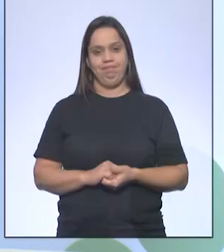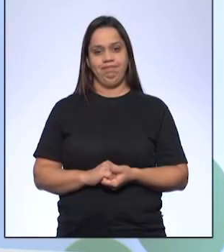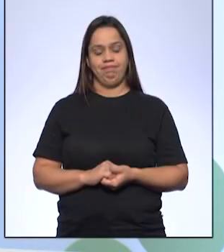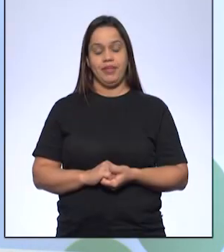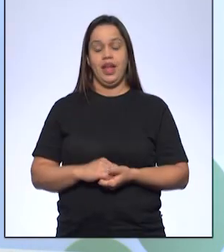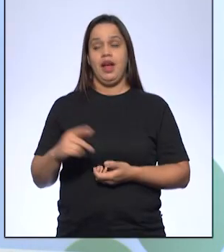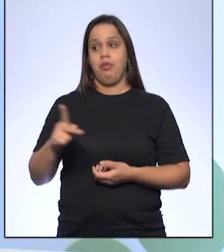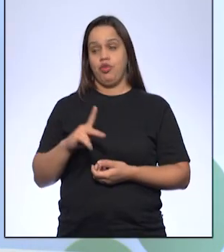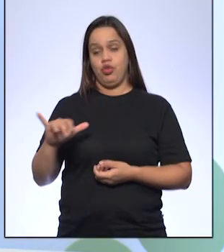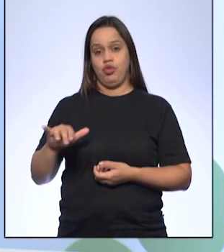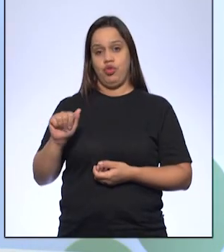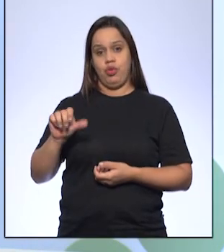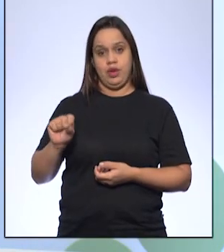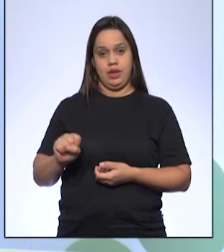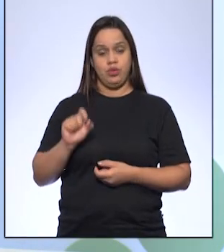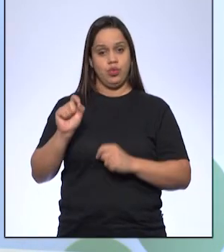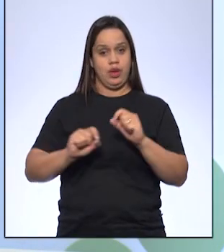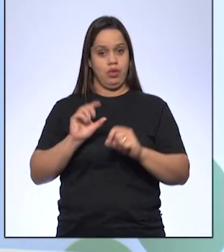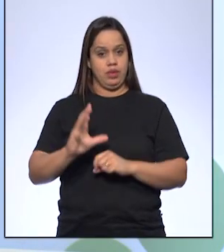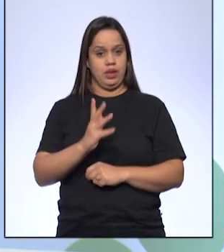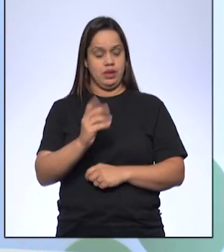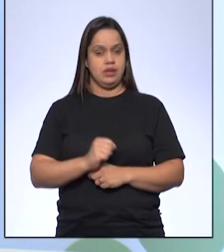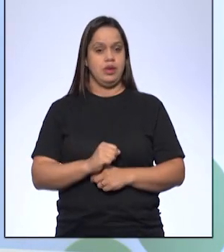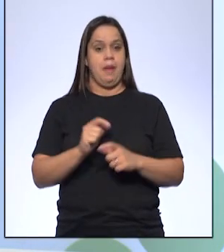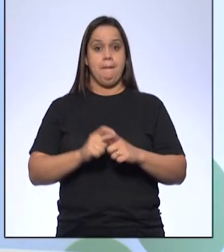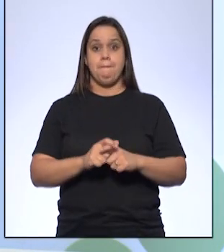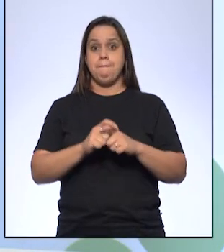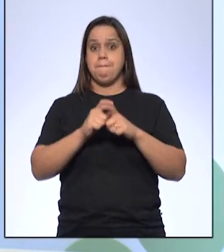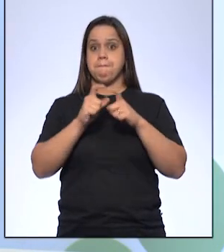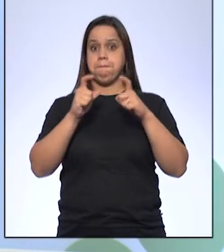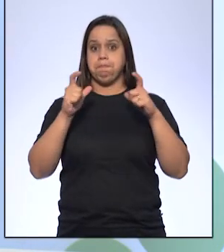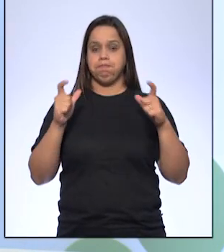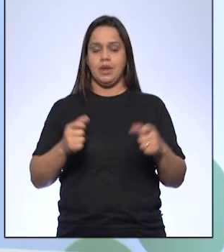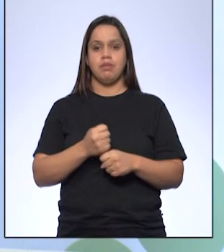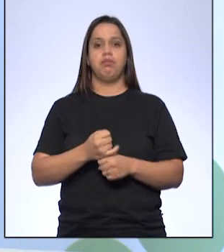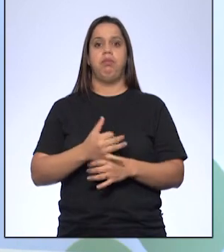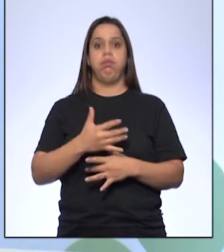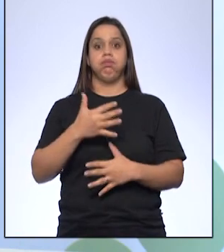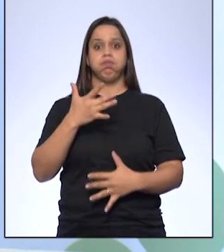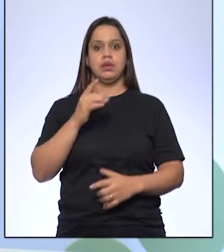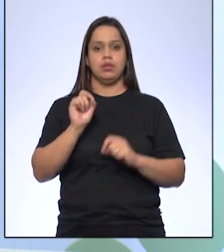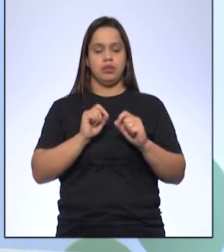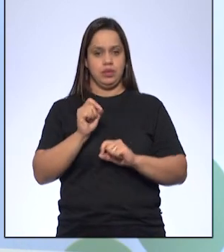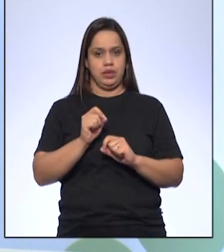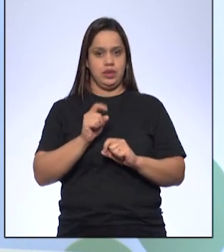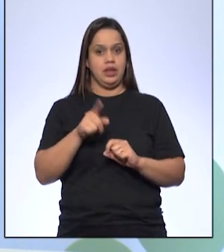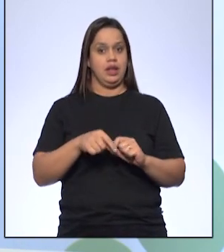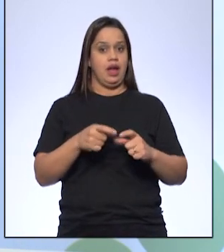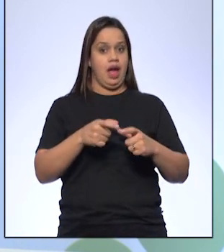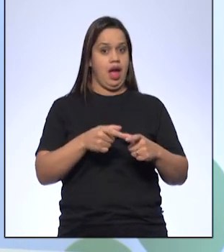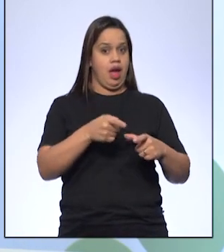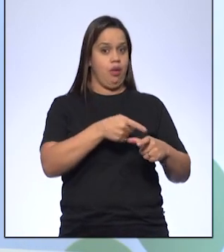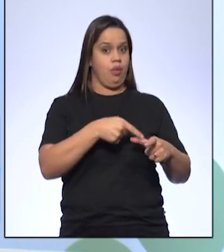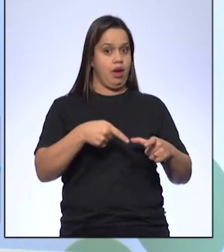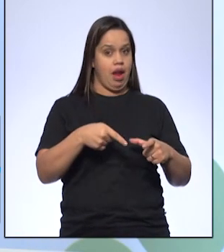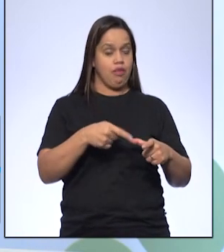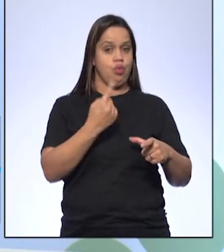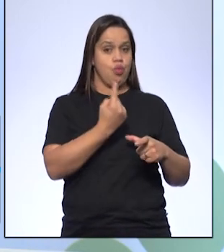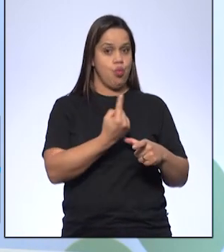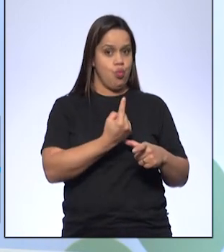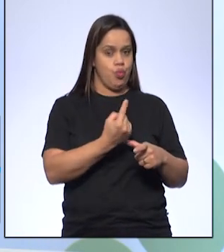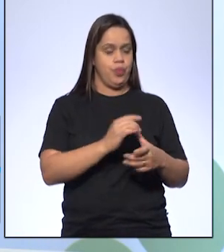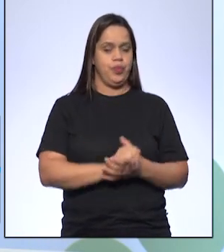Jonas, assim, maioria esmagadora disse que é o gráfico 1. Ok. Eu tenho